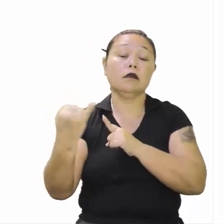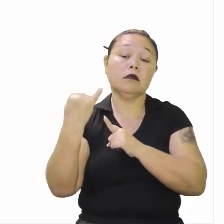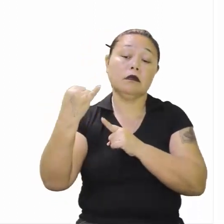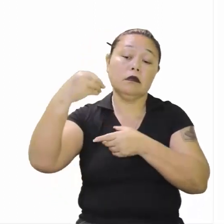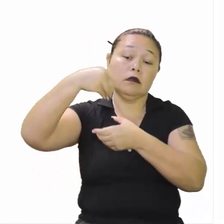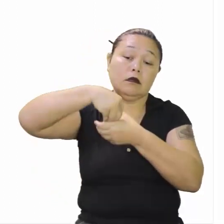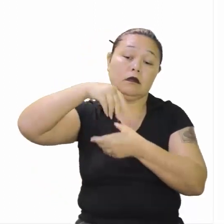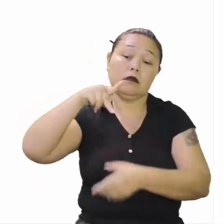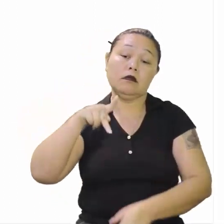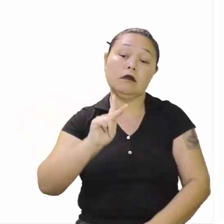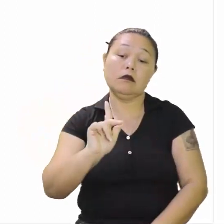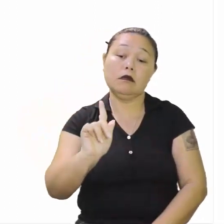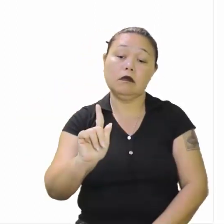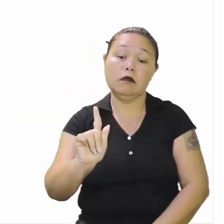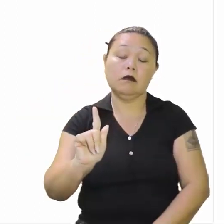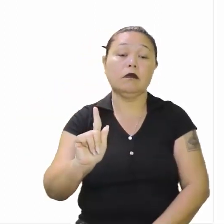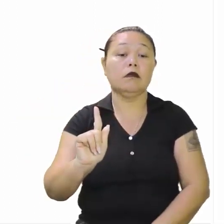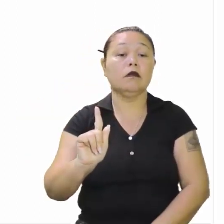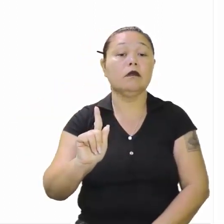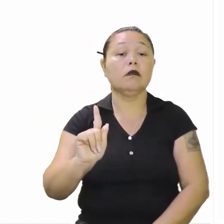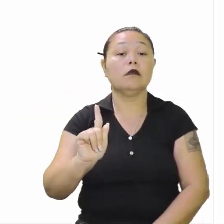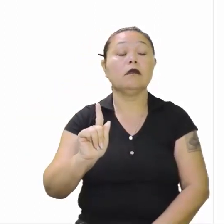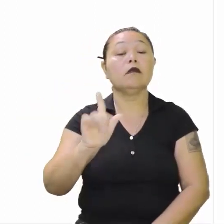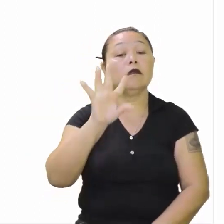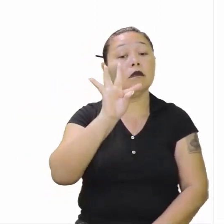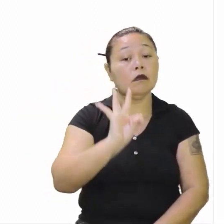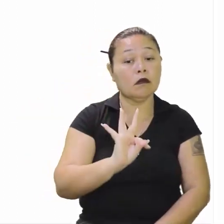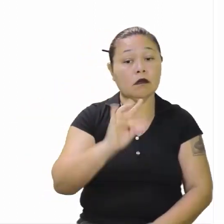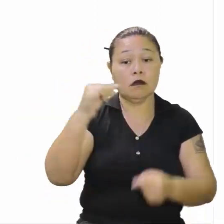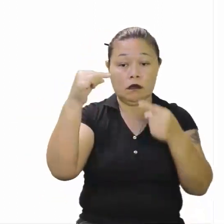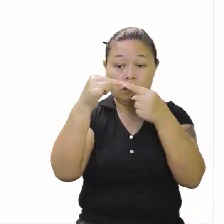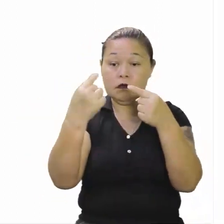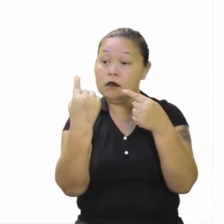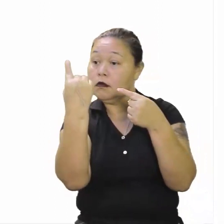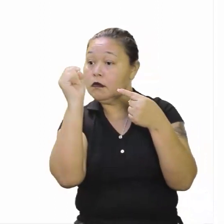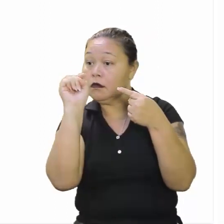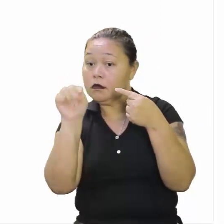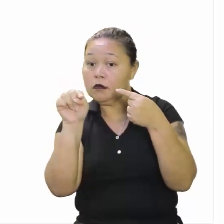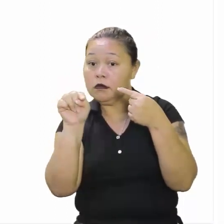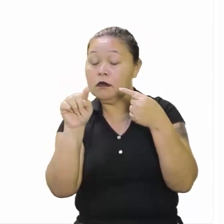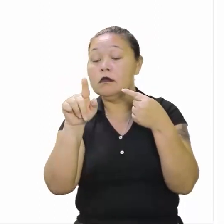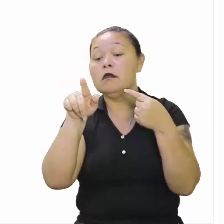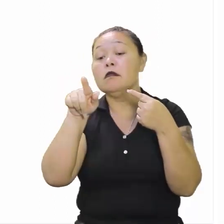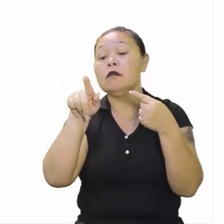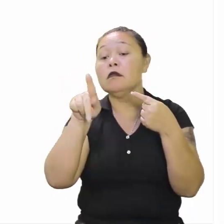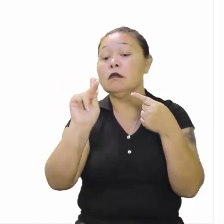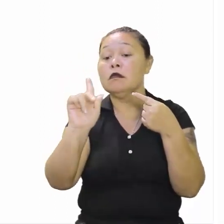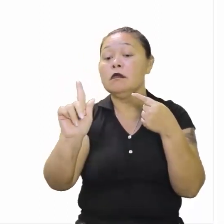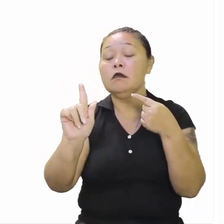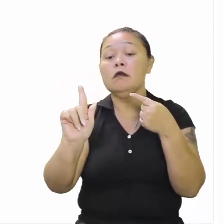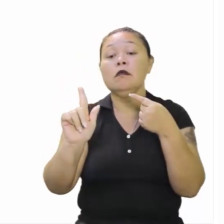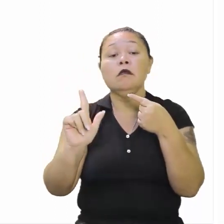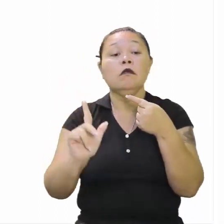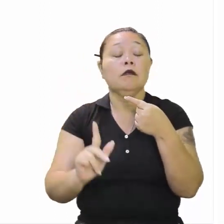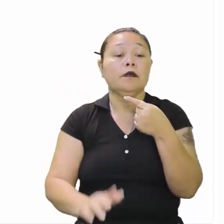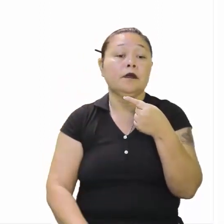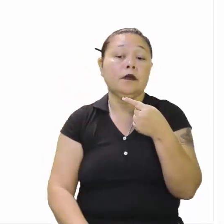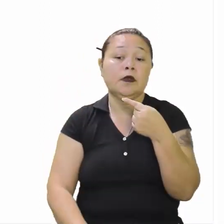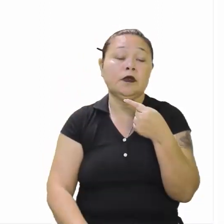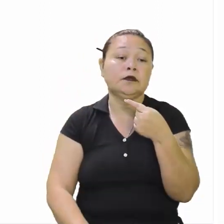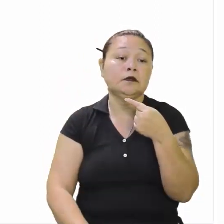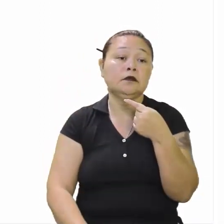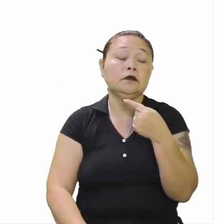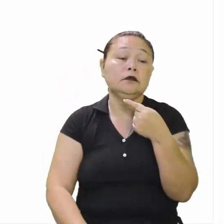do quilograma, e que a tonelada equivale a 1000 quilogramas. O que são múltiplos e